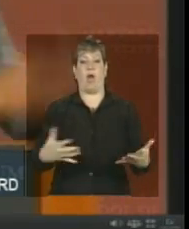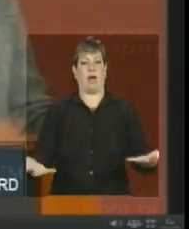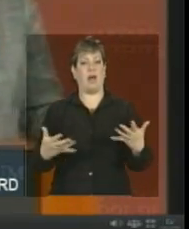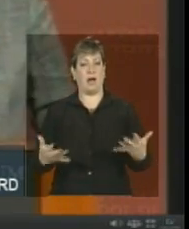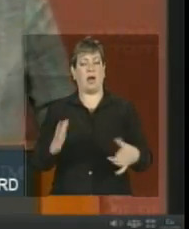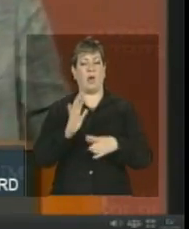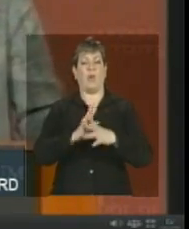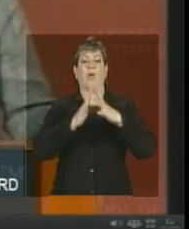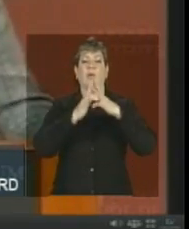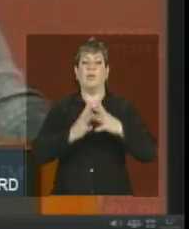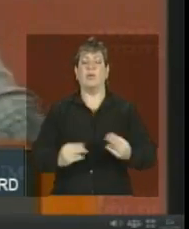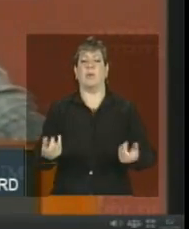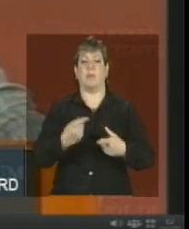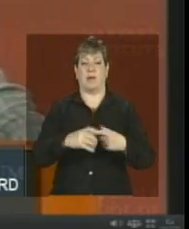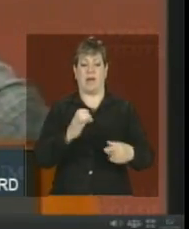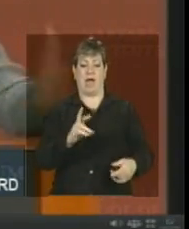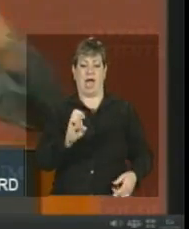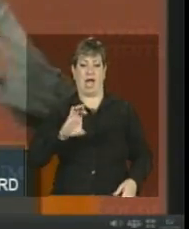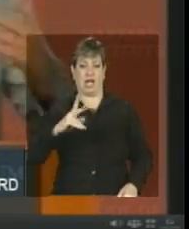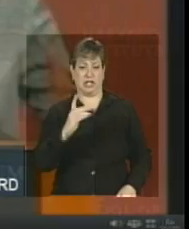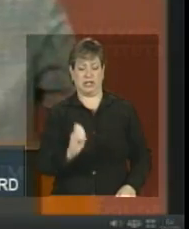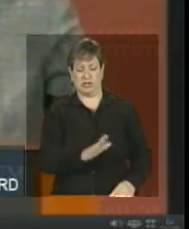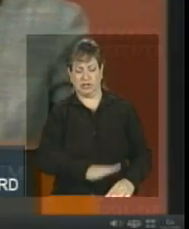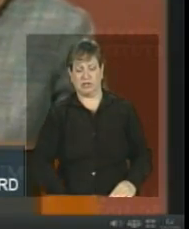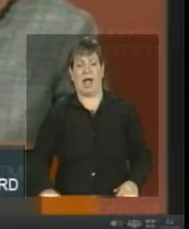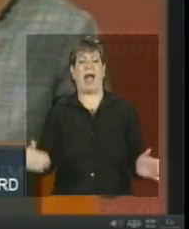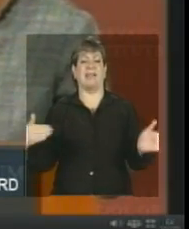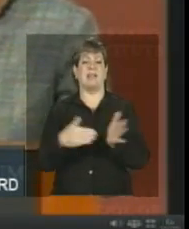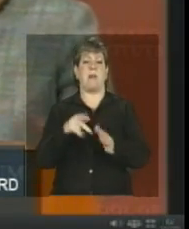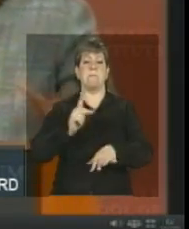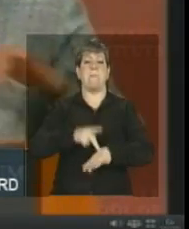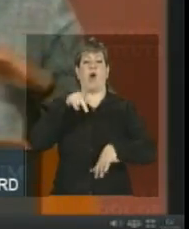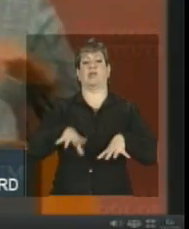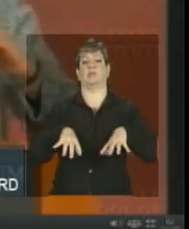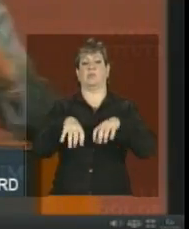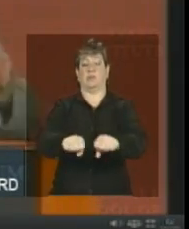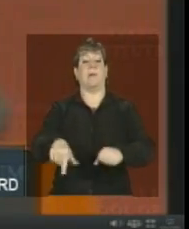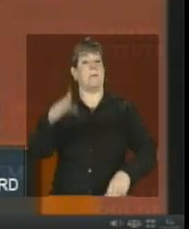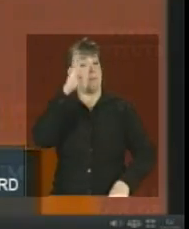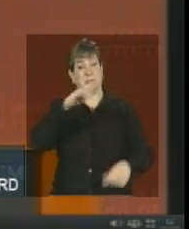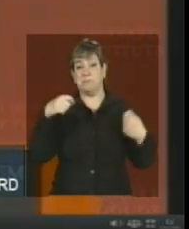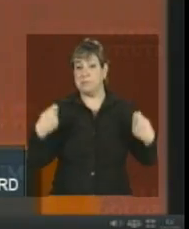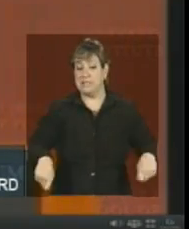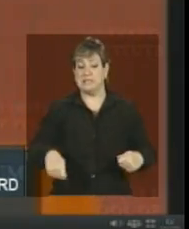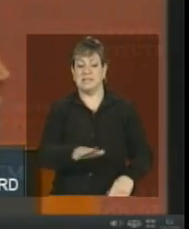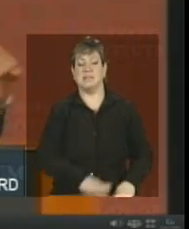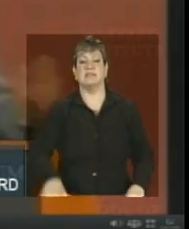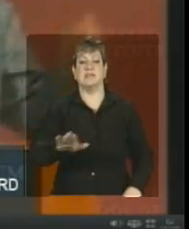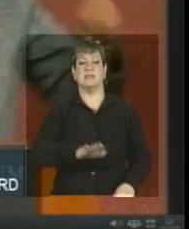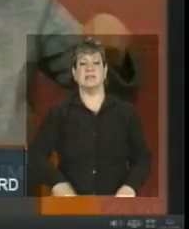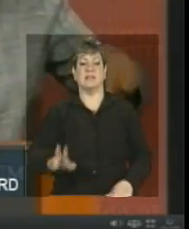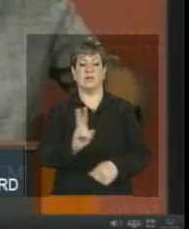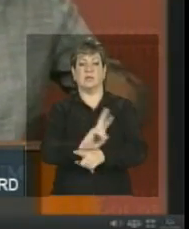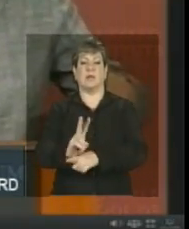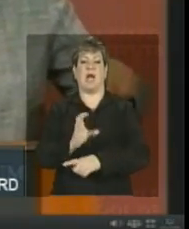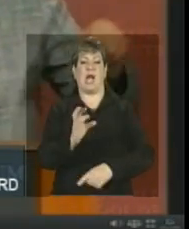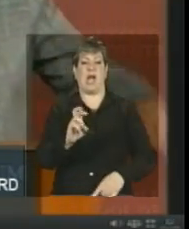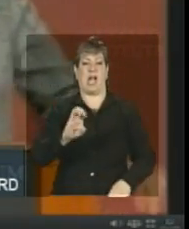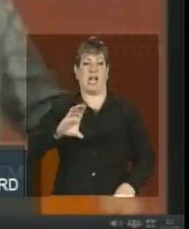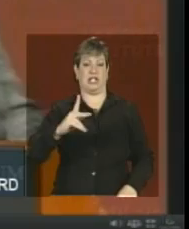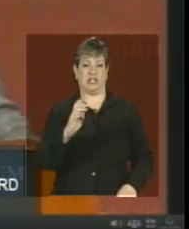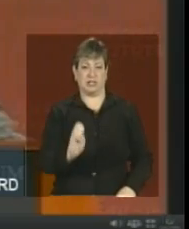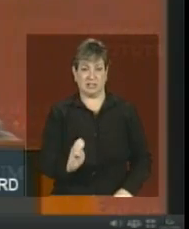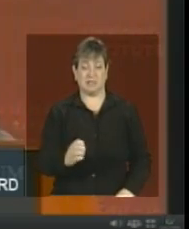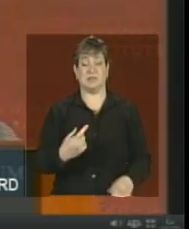o problema da creche ao pós-graduação. O Brasil precisa de creches. O Brasil precisa de creches porque uma das raízes